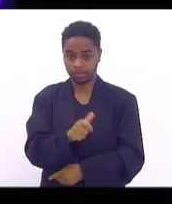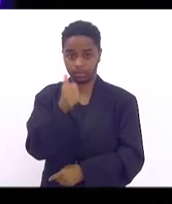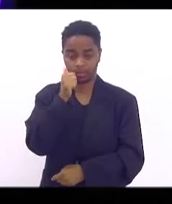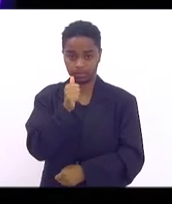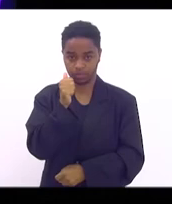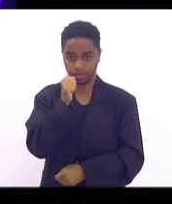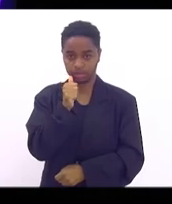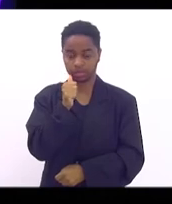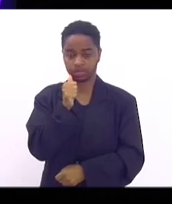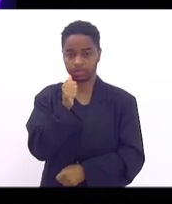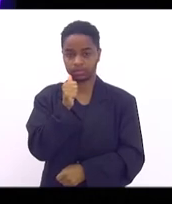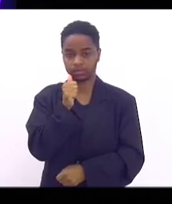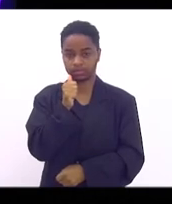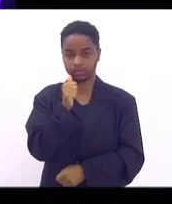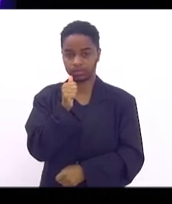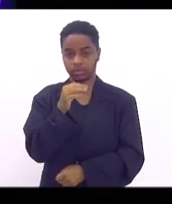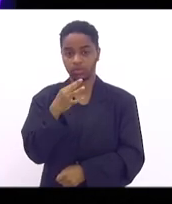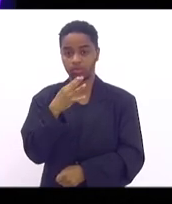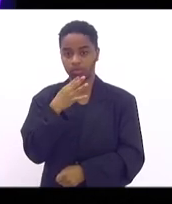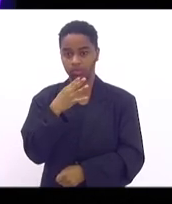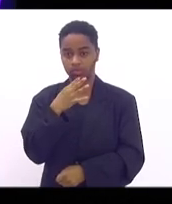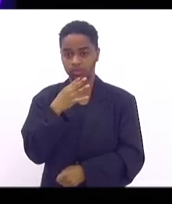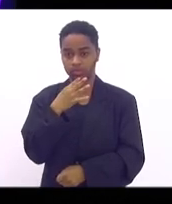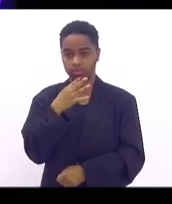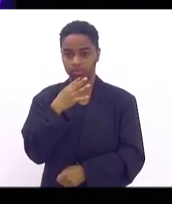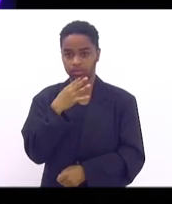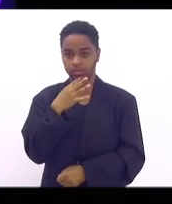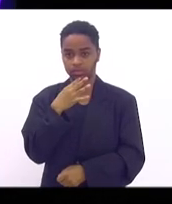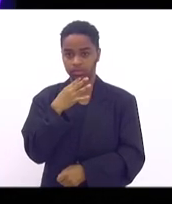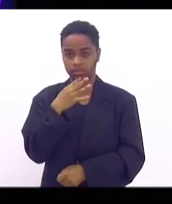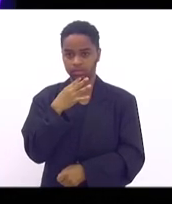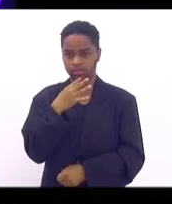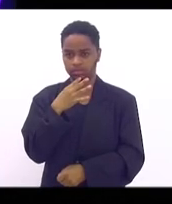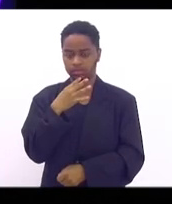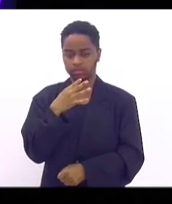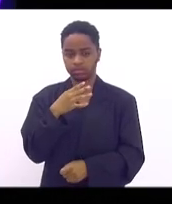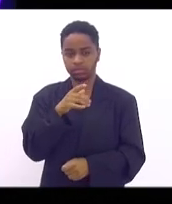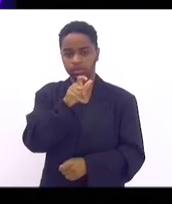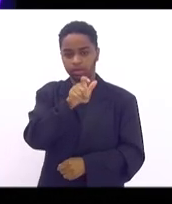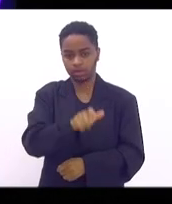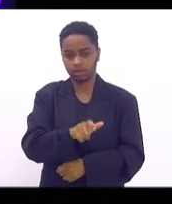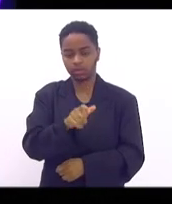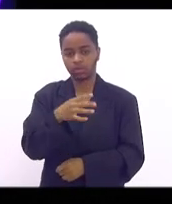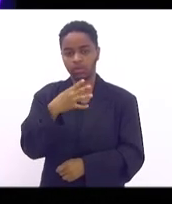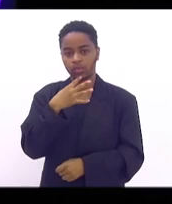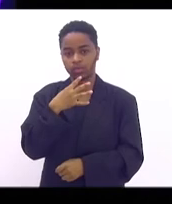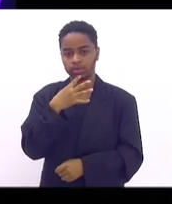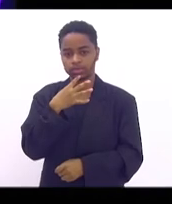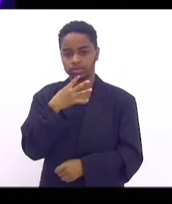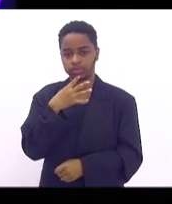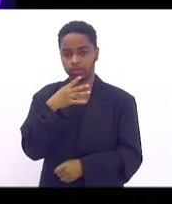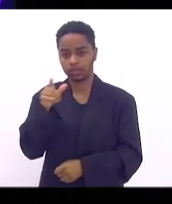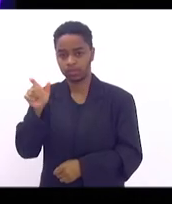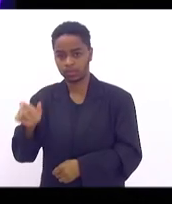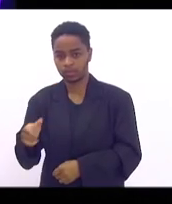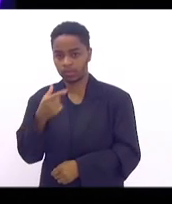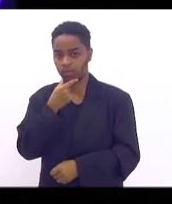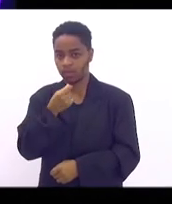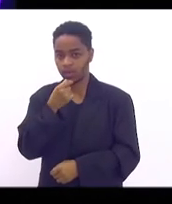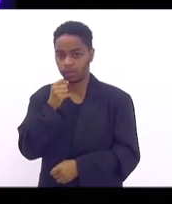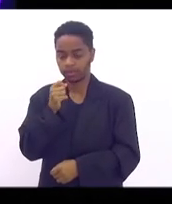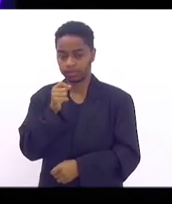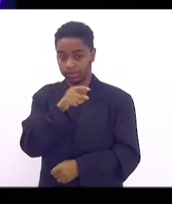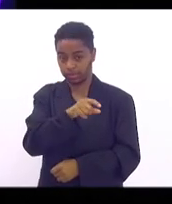ela conheceu uma mulher recém-aposentada, conheceu um sujeito no aplicativo do